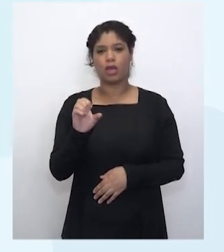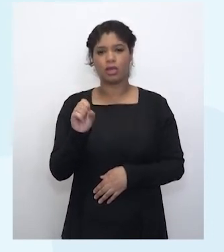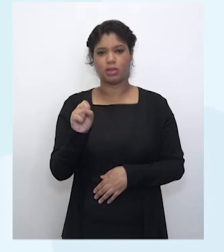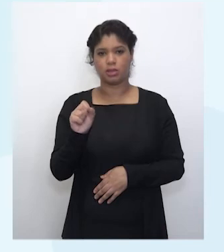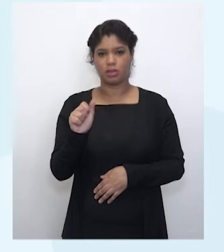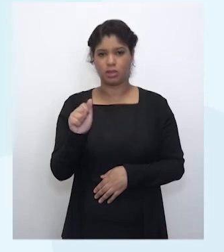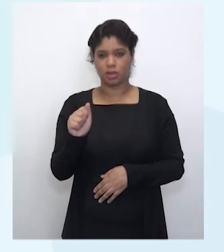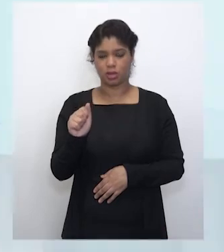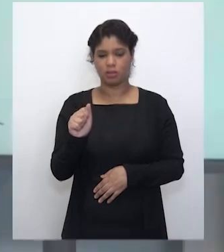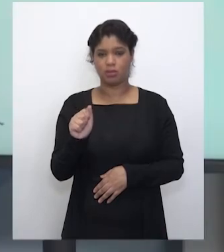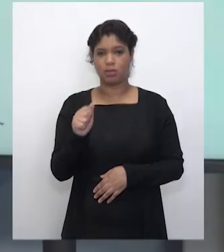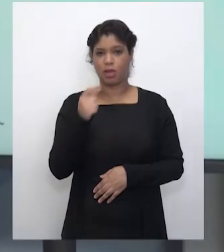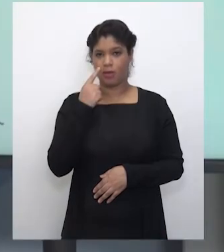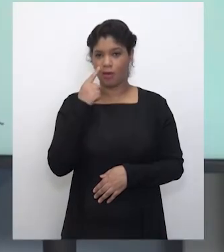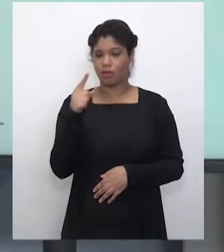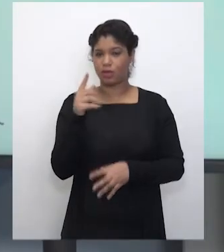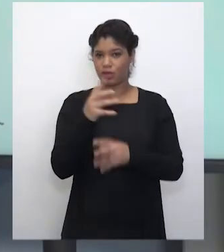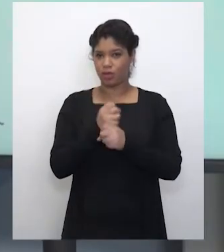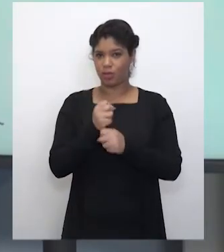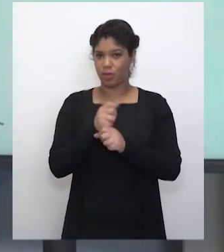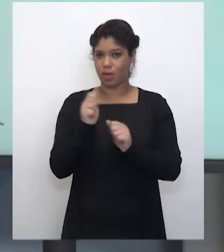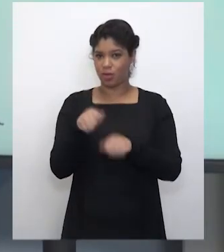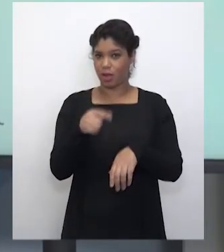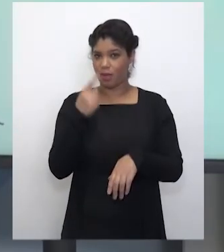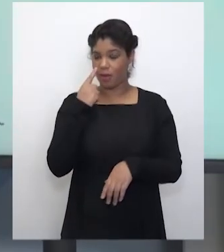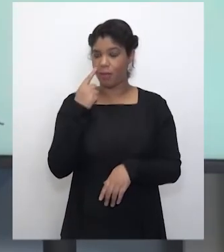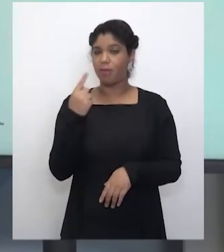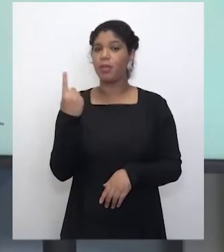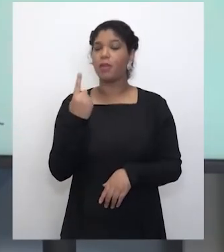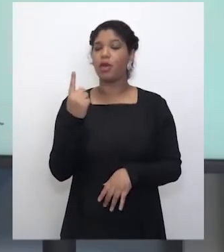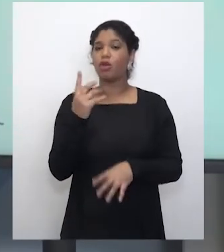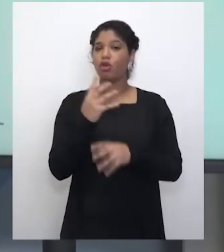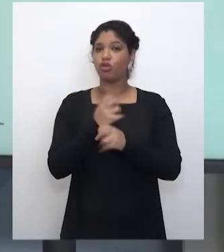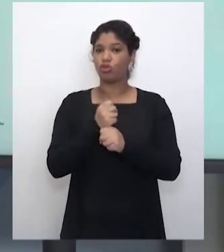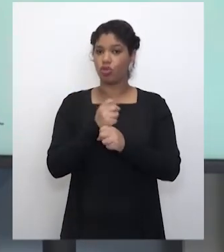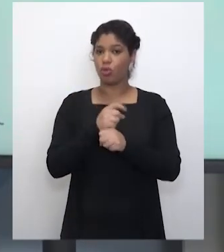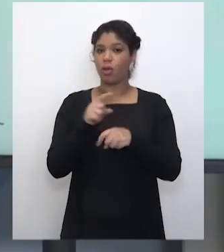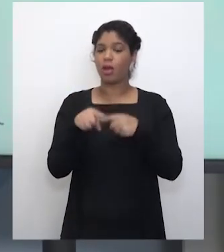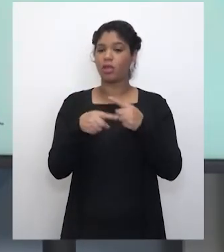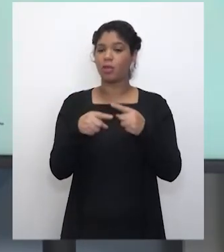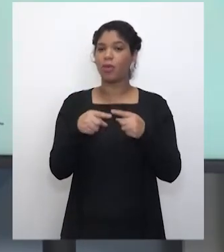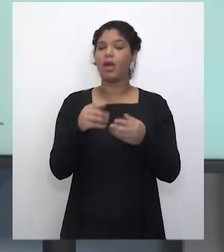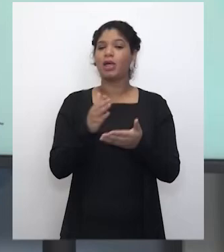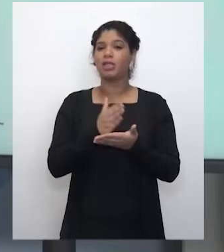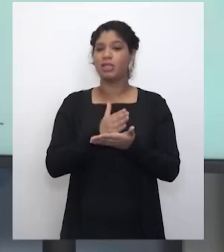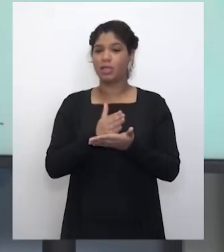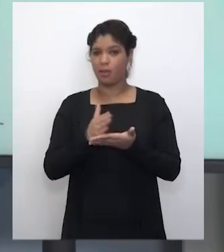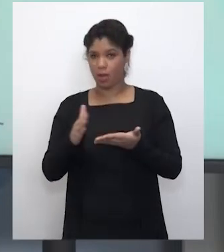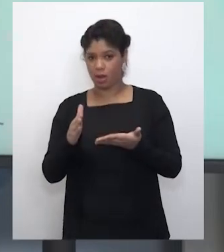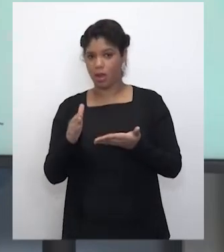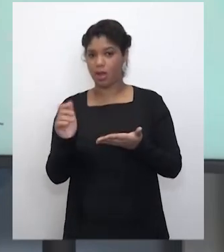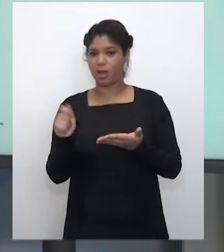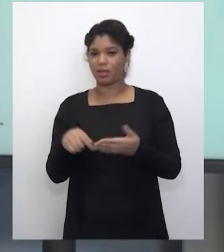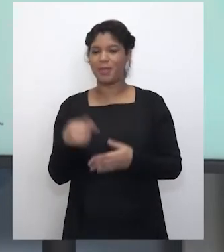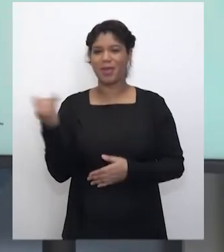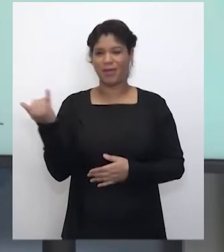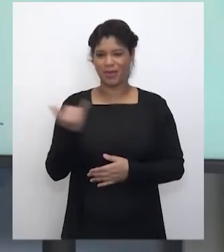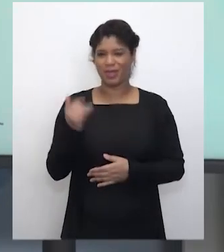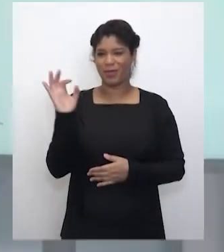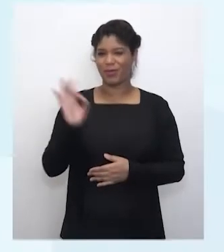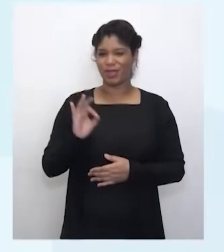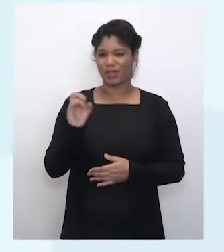2. Pessoal, faz a continha. Primeiro o total, depois pega só a da portuguesa e me fala a